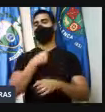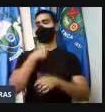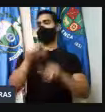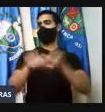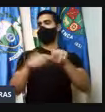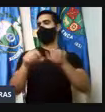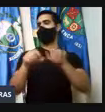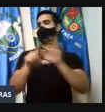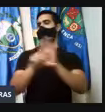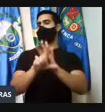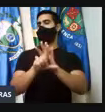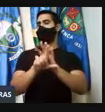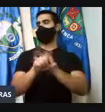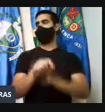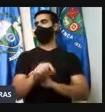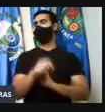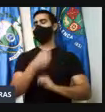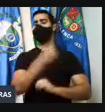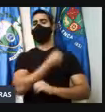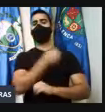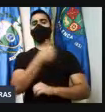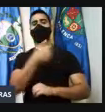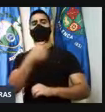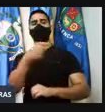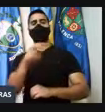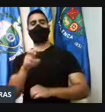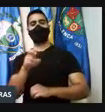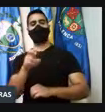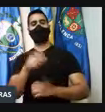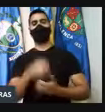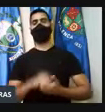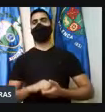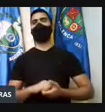a Lei Complementar número 175,